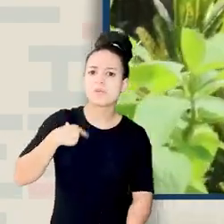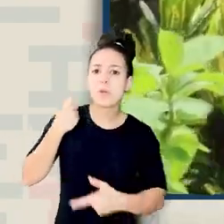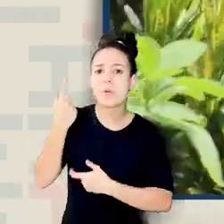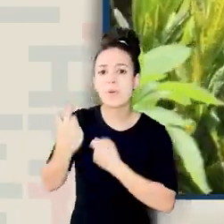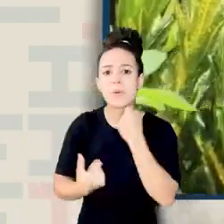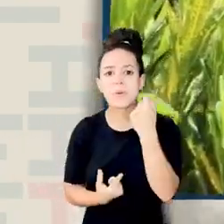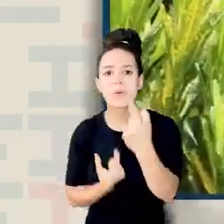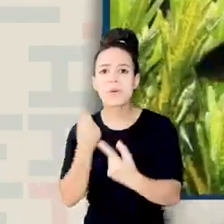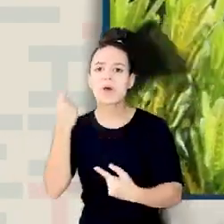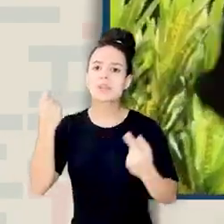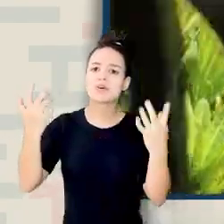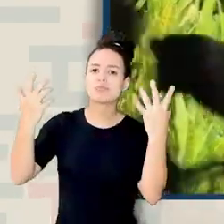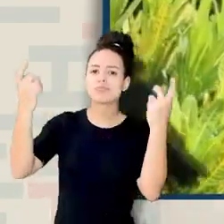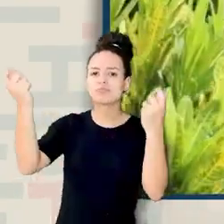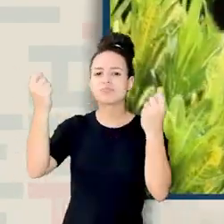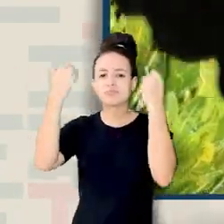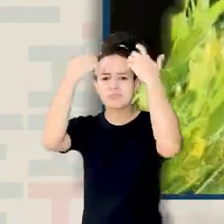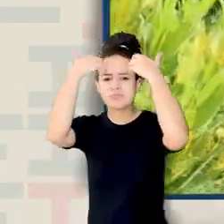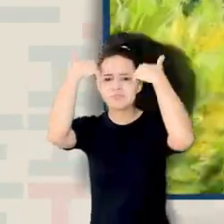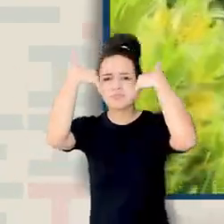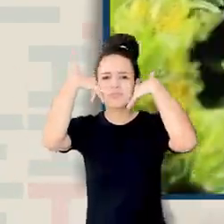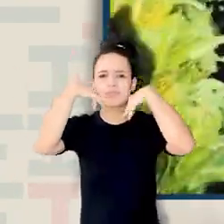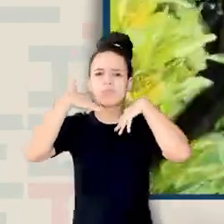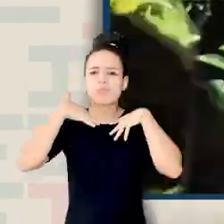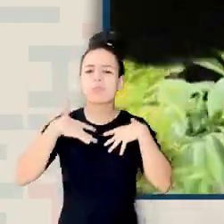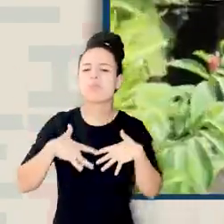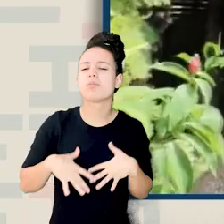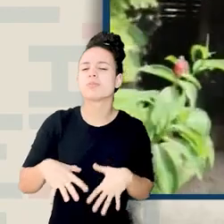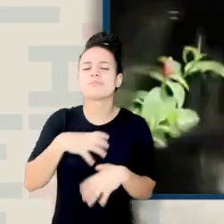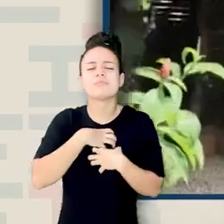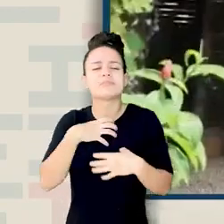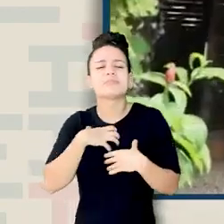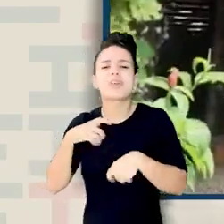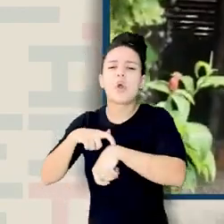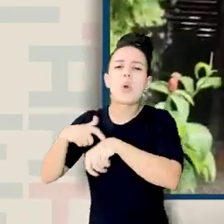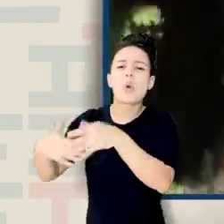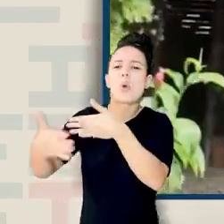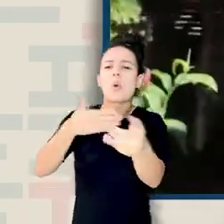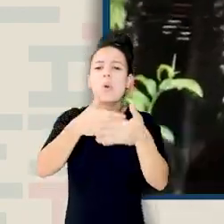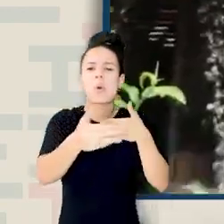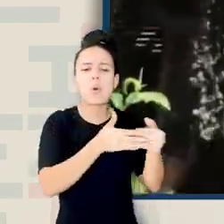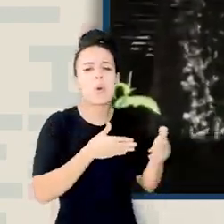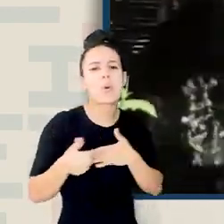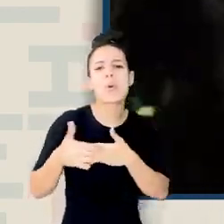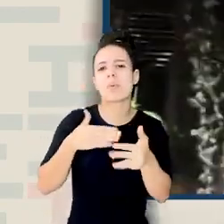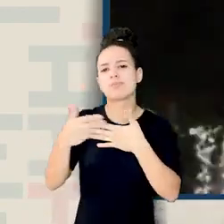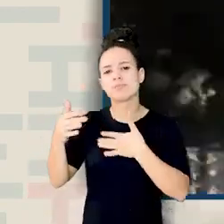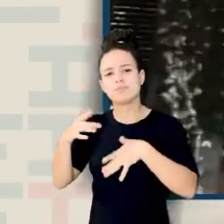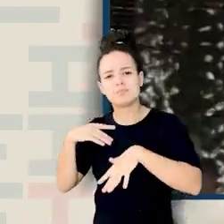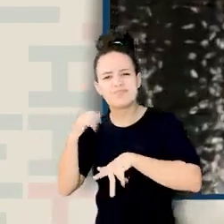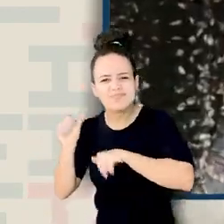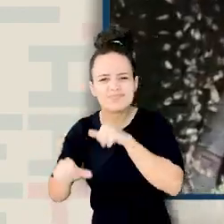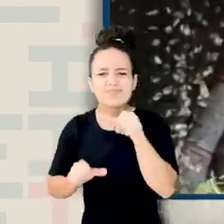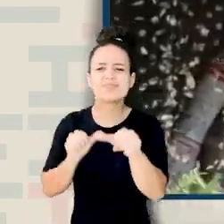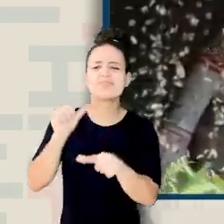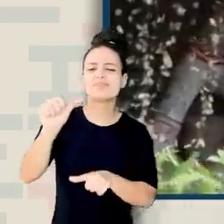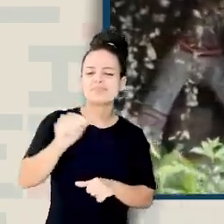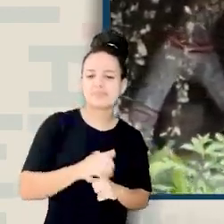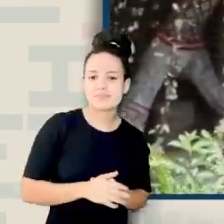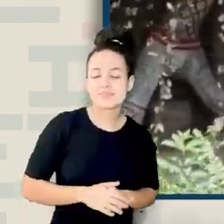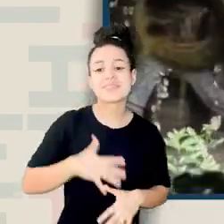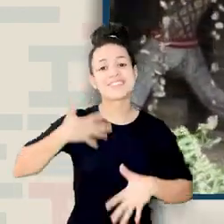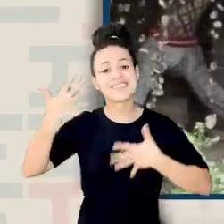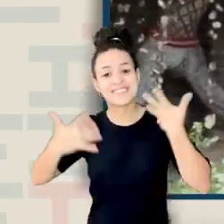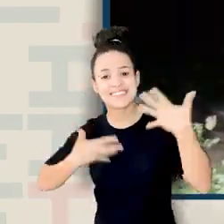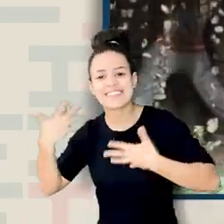que aflora a qualquer hora da evolução, na alegria